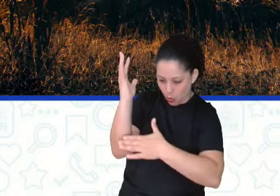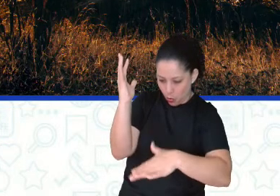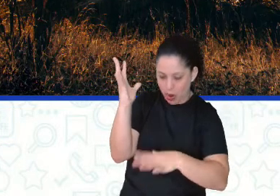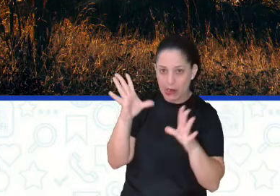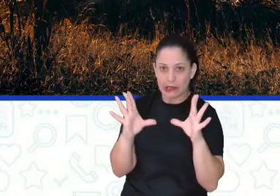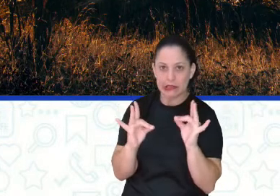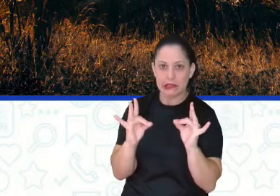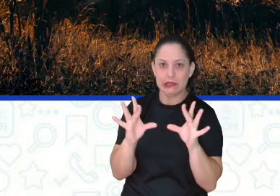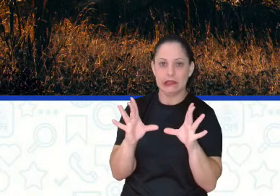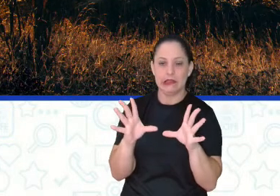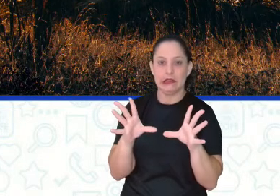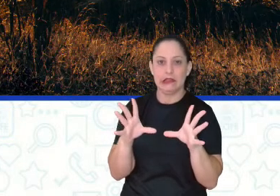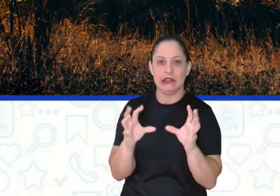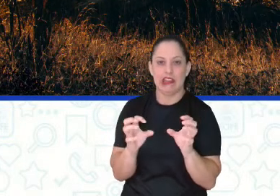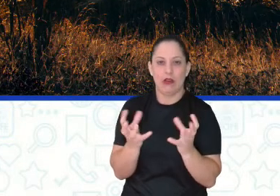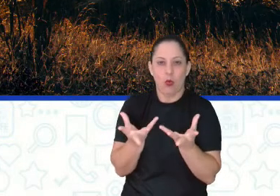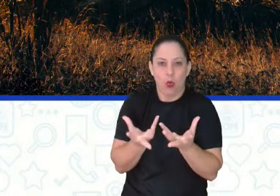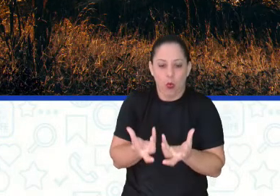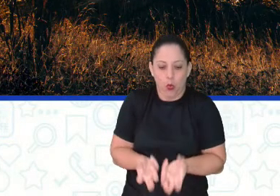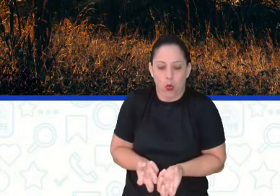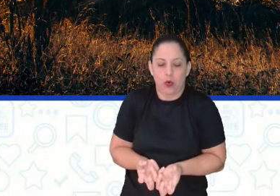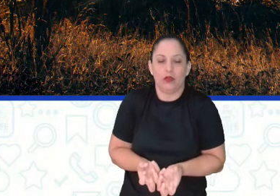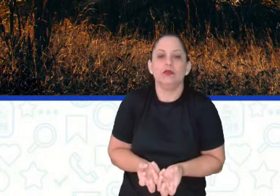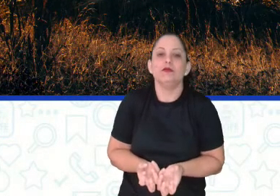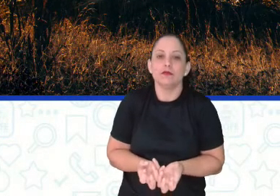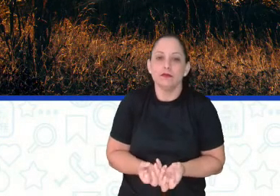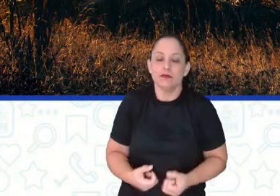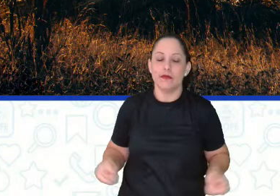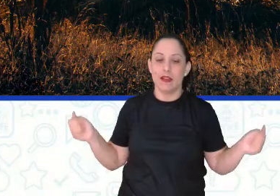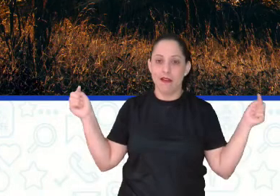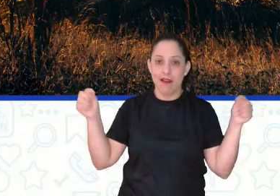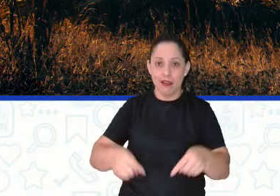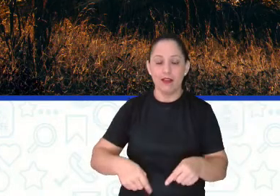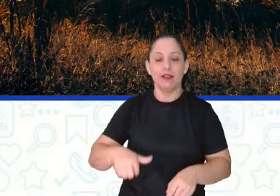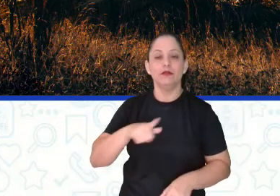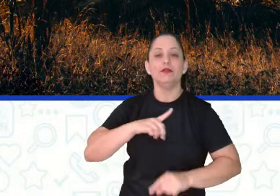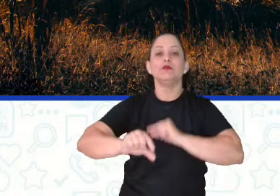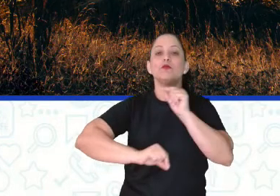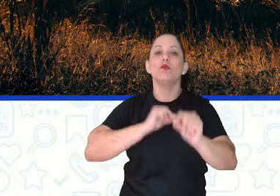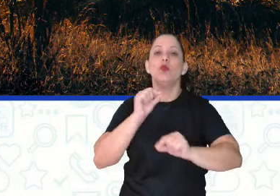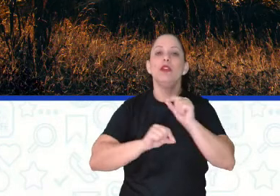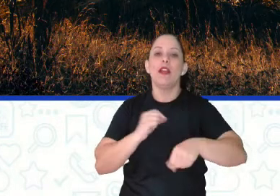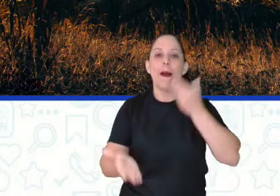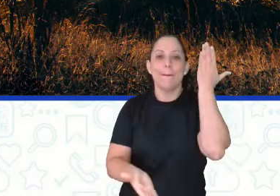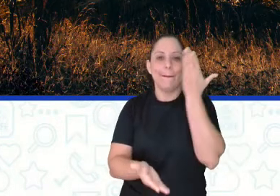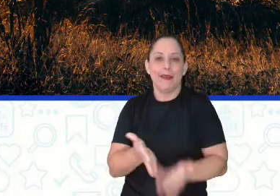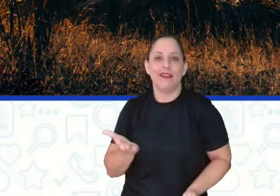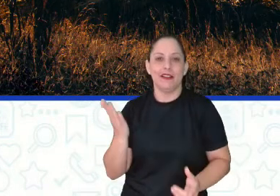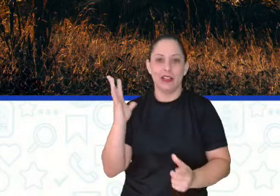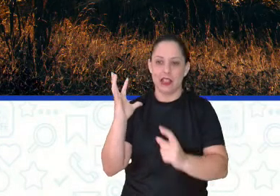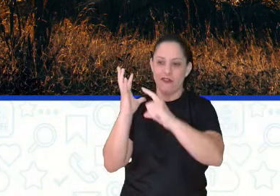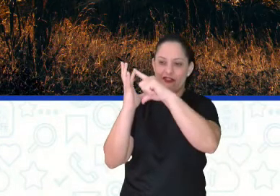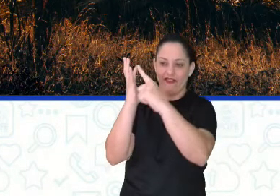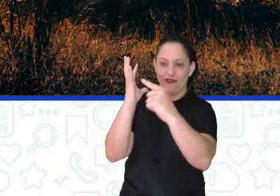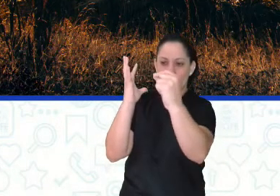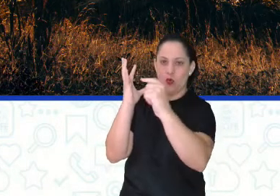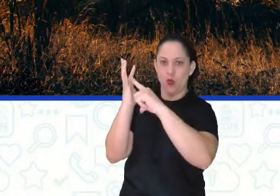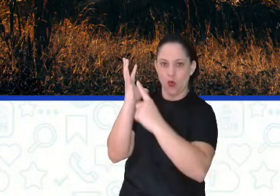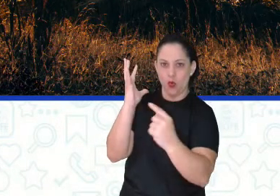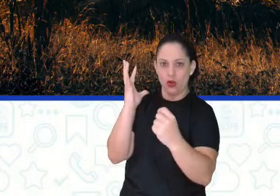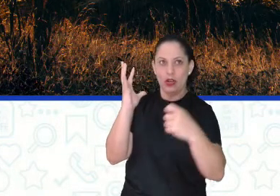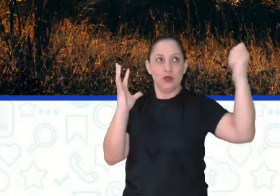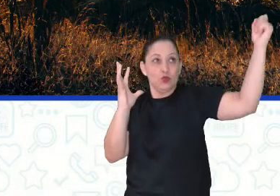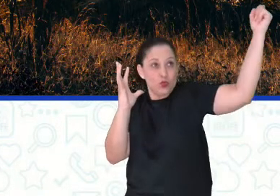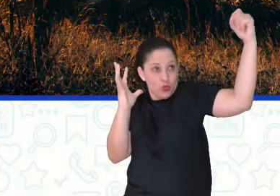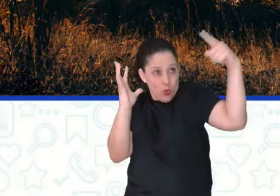Tupi-Guarani diz que ela é uma floresta branca, porque a perda dessas folhas no período de sol